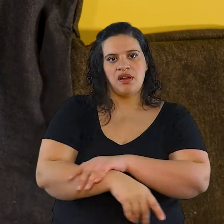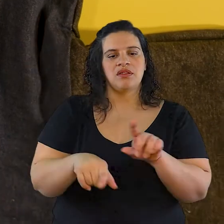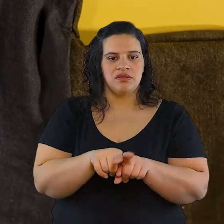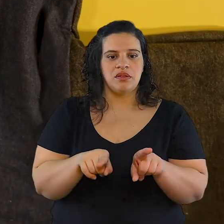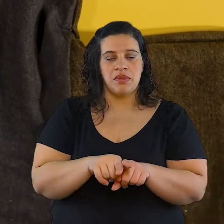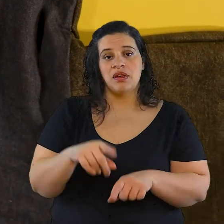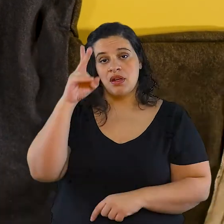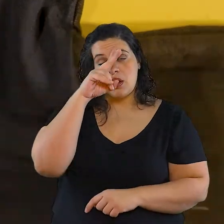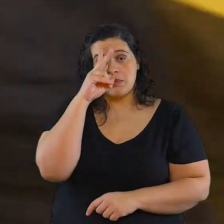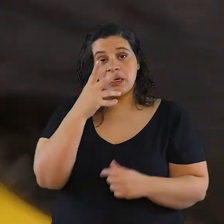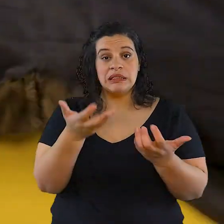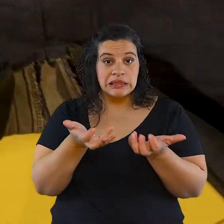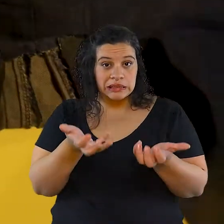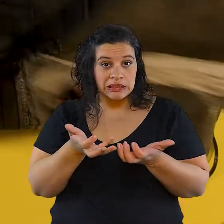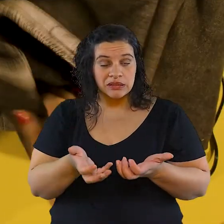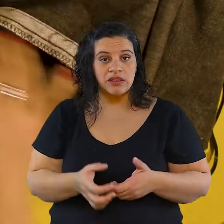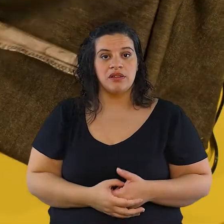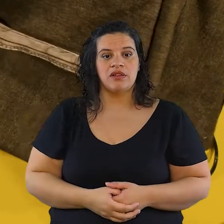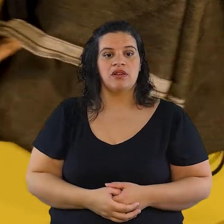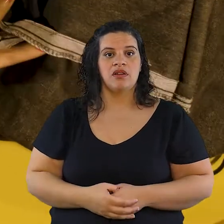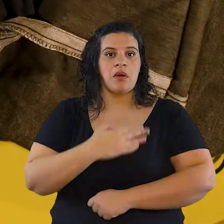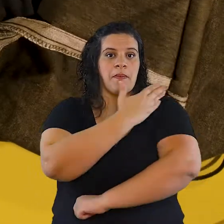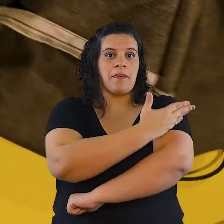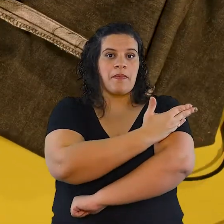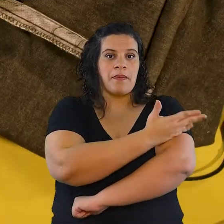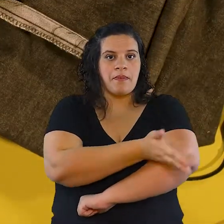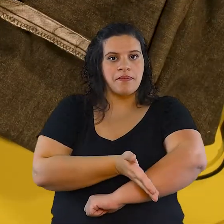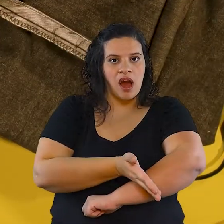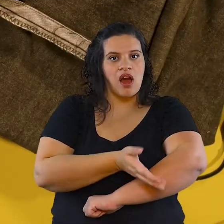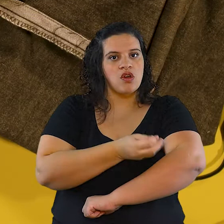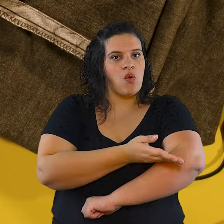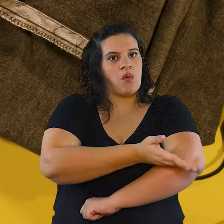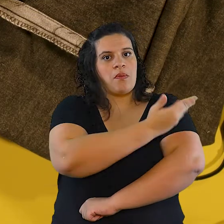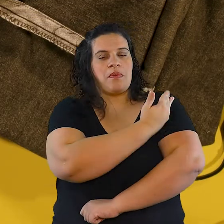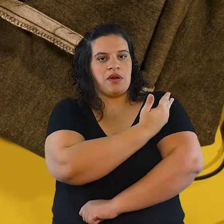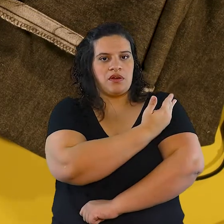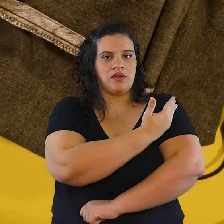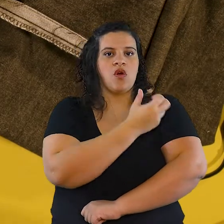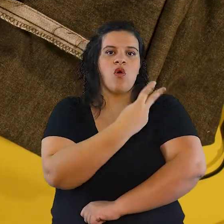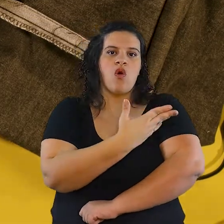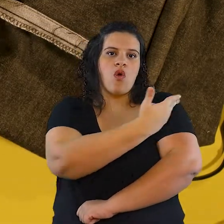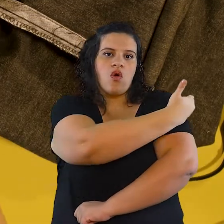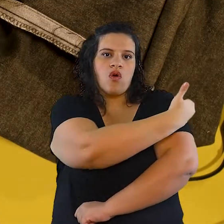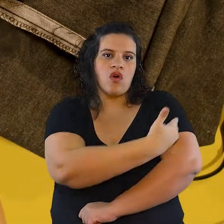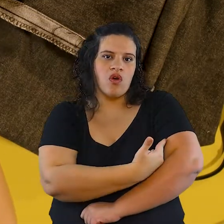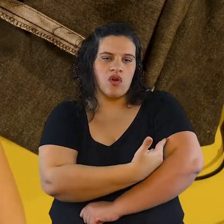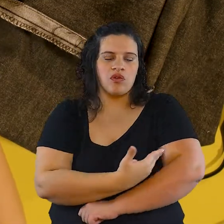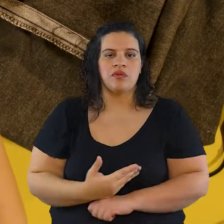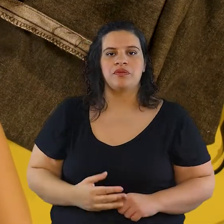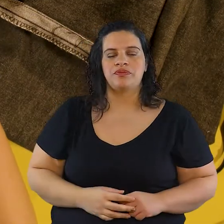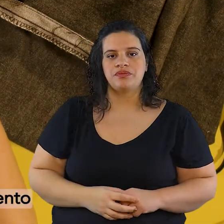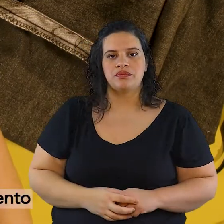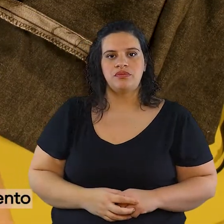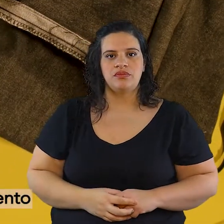as mangas também. Então, lembrando que se eu quiser uma manga um pouco menor, ou ela um pouco mais